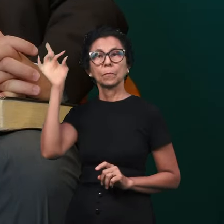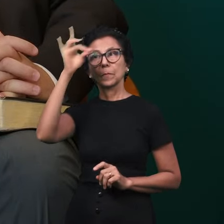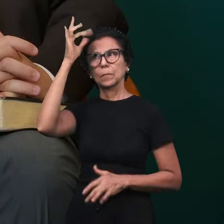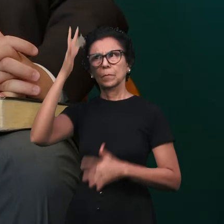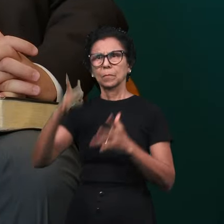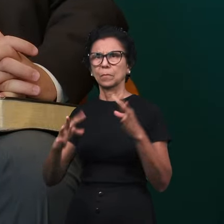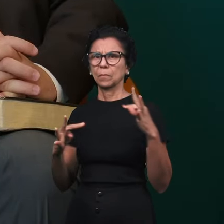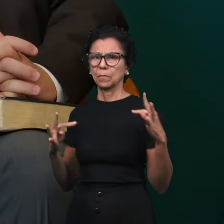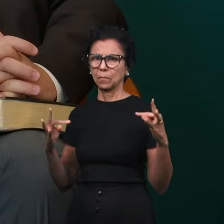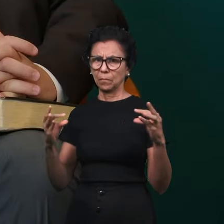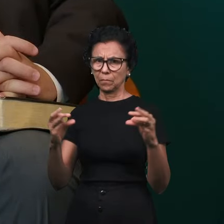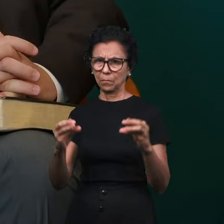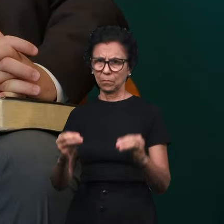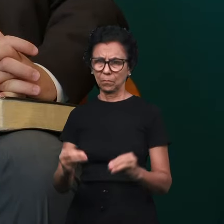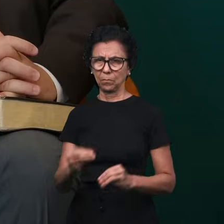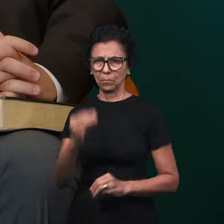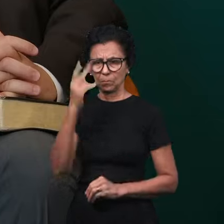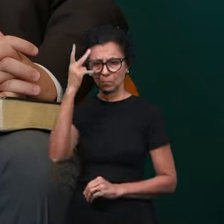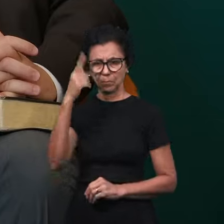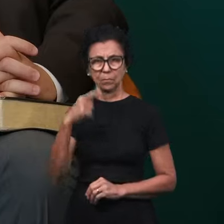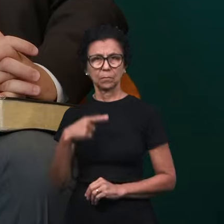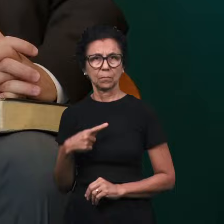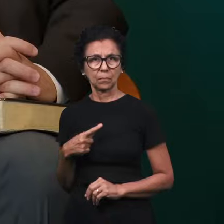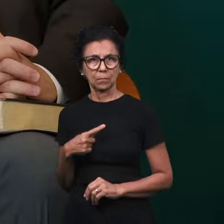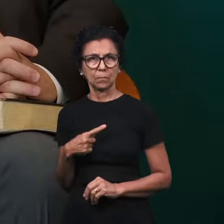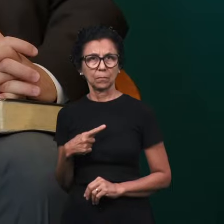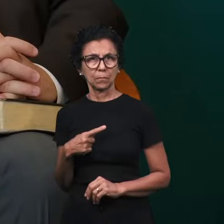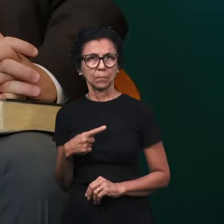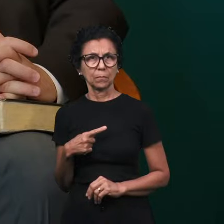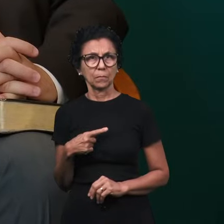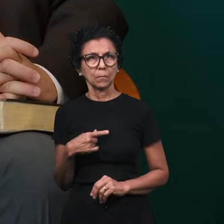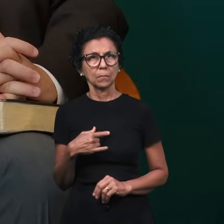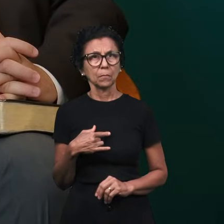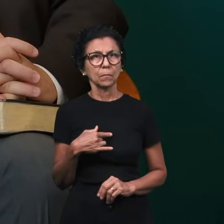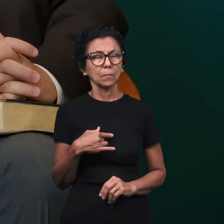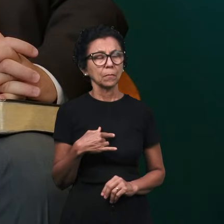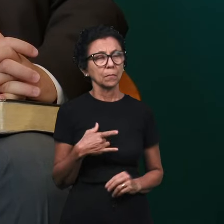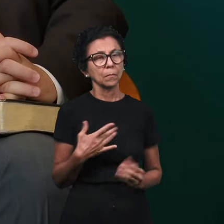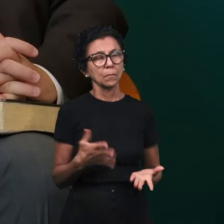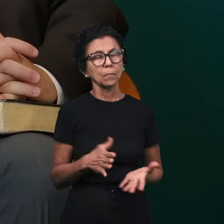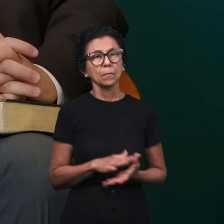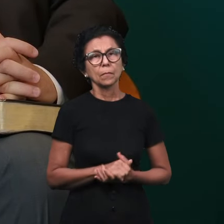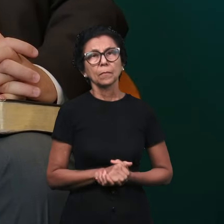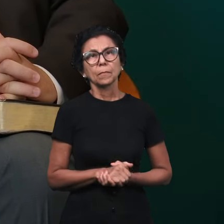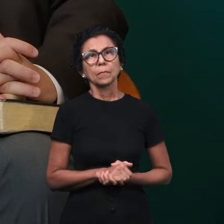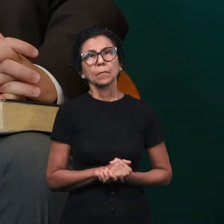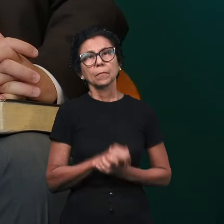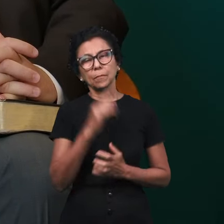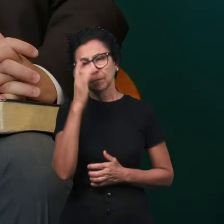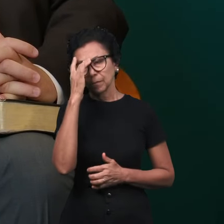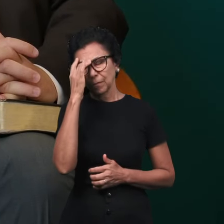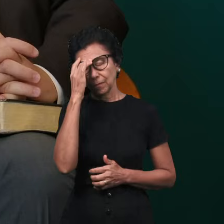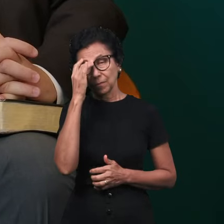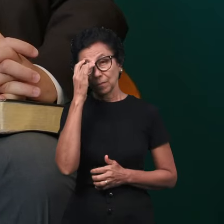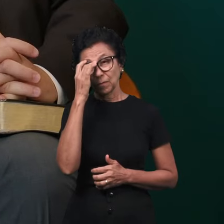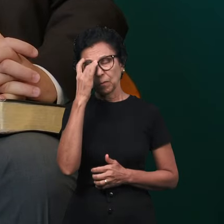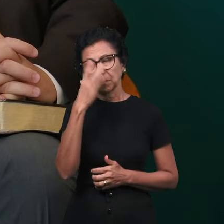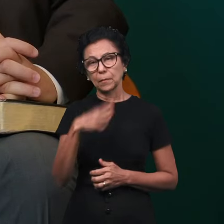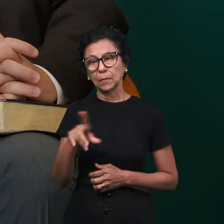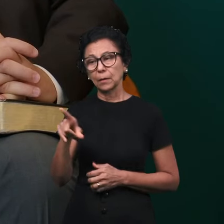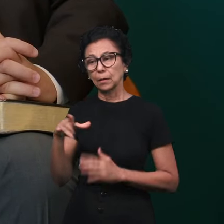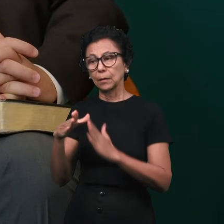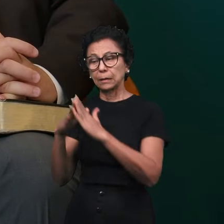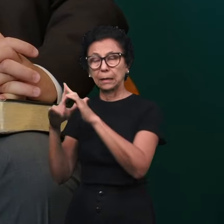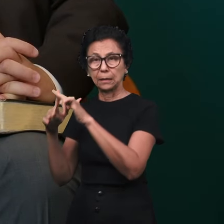carne. Então, hoje ninguém... eu tenho todos os dons espirituais. Absolutamente não é isso. O Senhor dá isso no corpo.